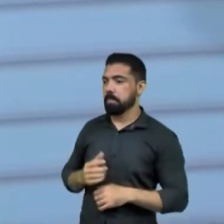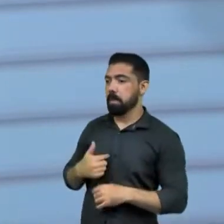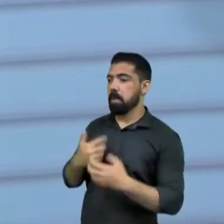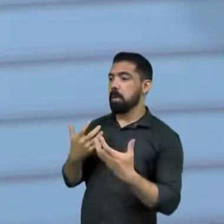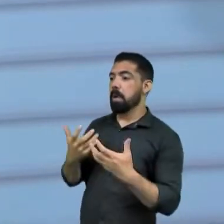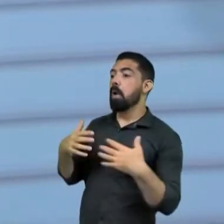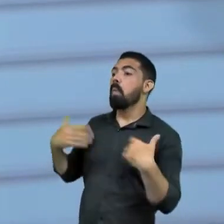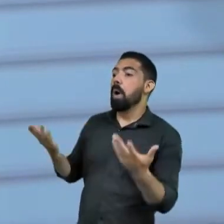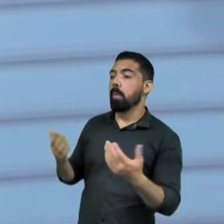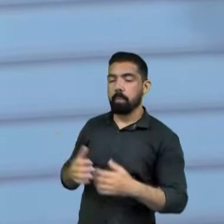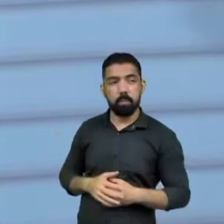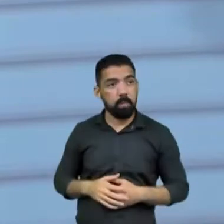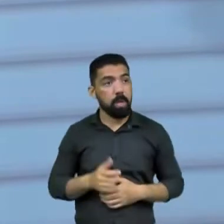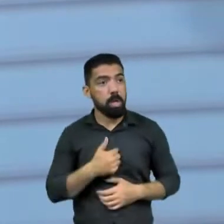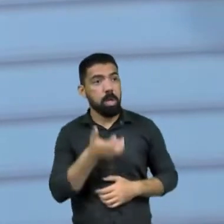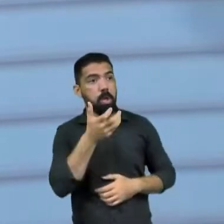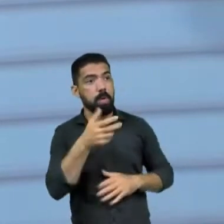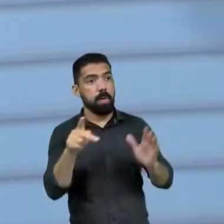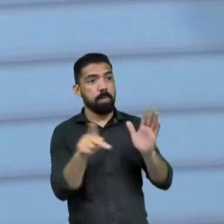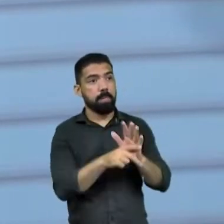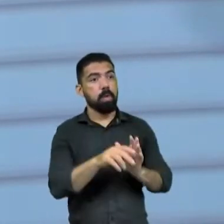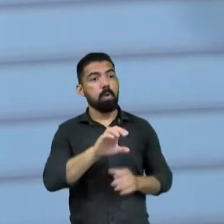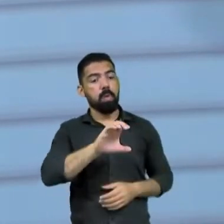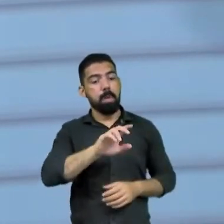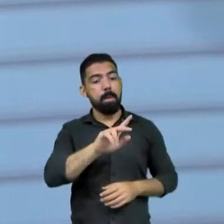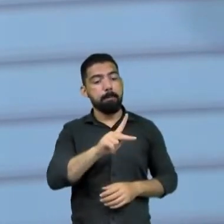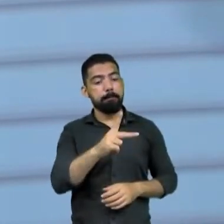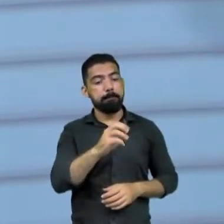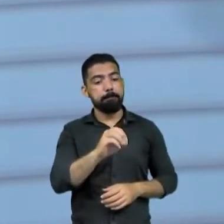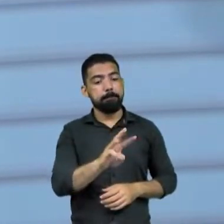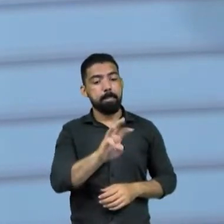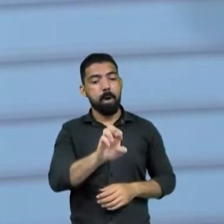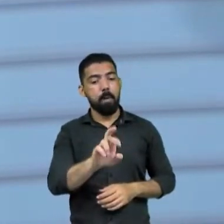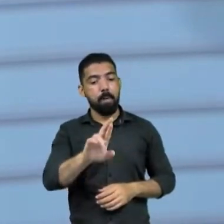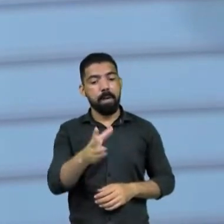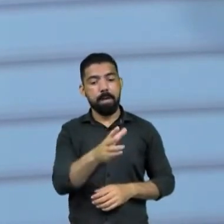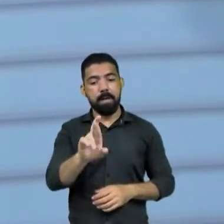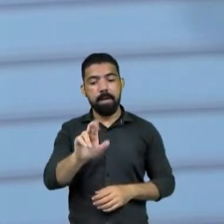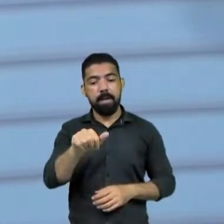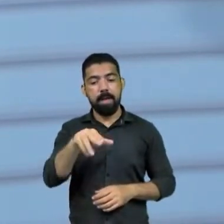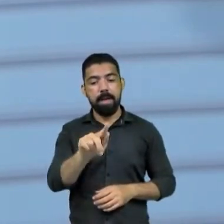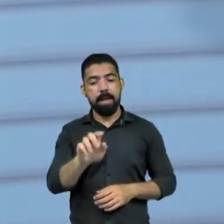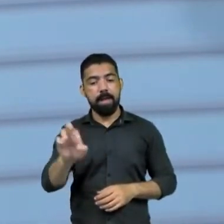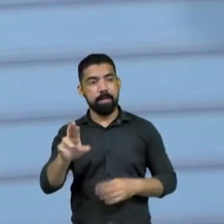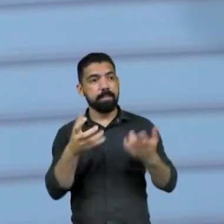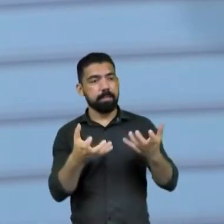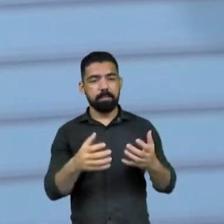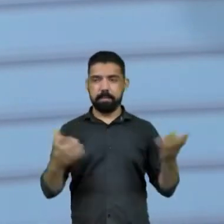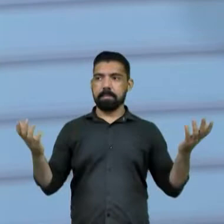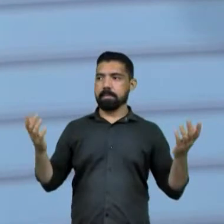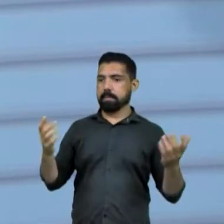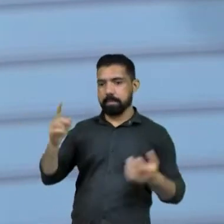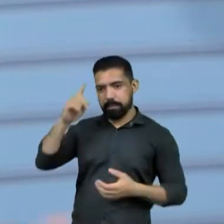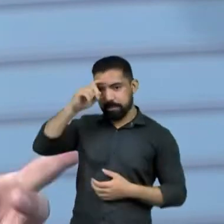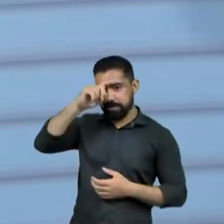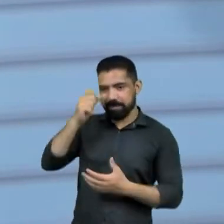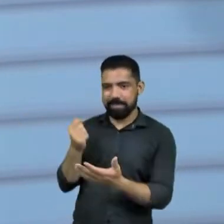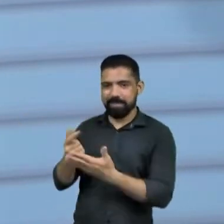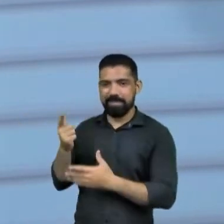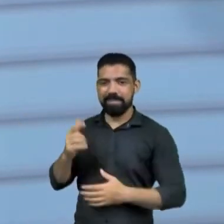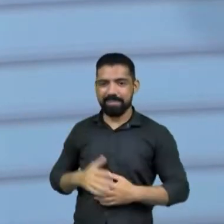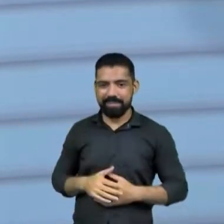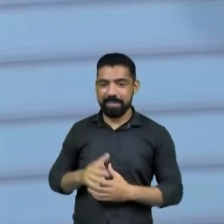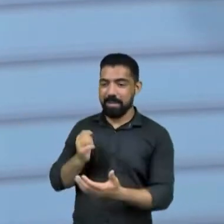agora dia que eu vou arrar um ovo do par é é verdade eão estão muito carosos Doutor tem que ser no cartão